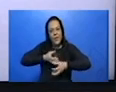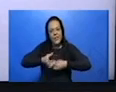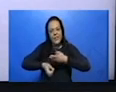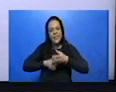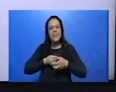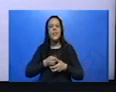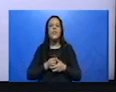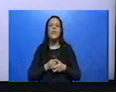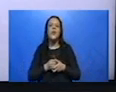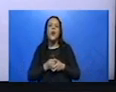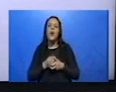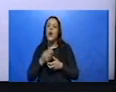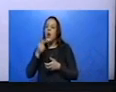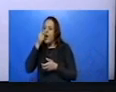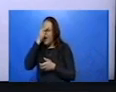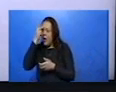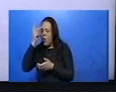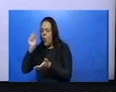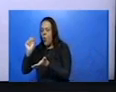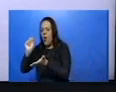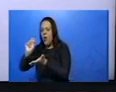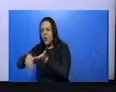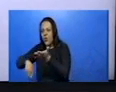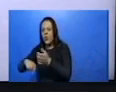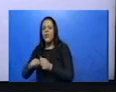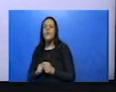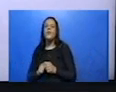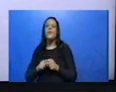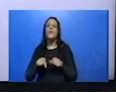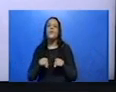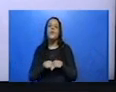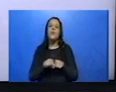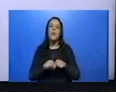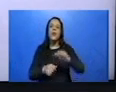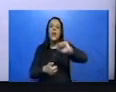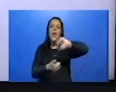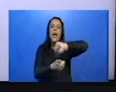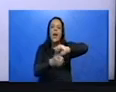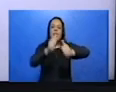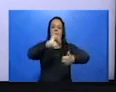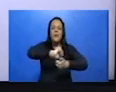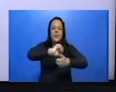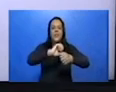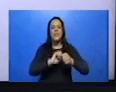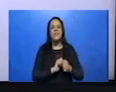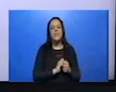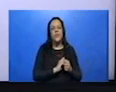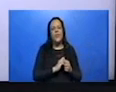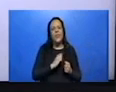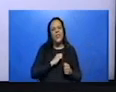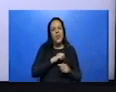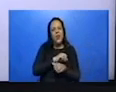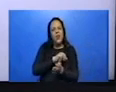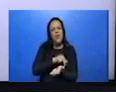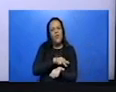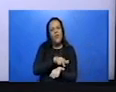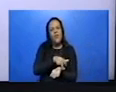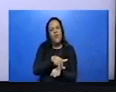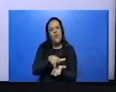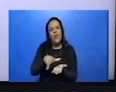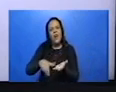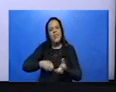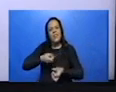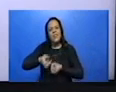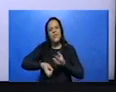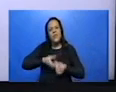o tradutor e que é a adaptação do Walter Carrasco, tem também que é da editora Moderna, certo? São as informações que já aparecem na